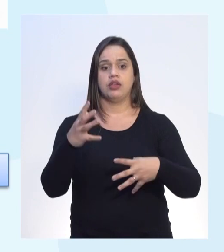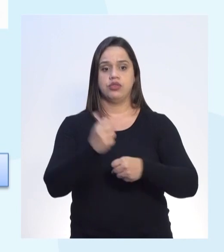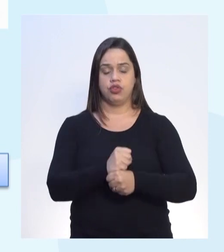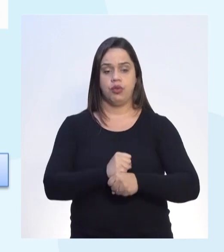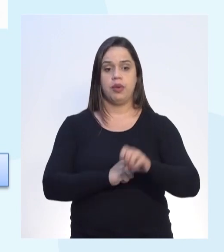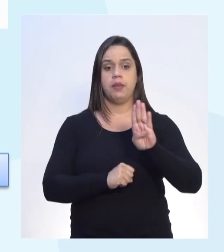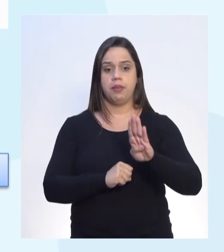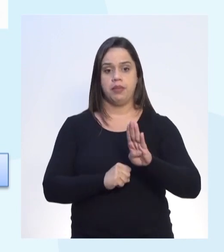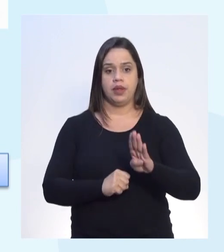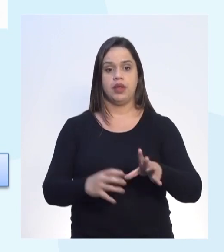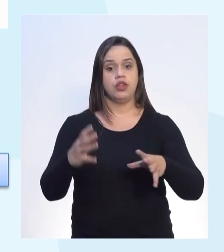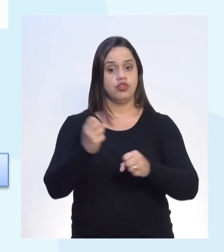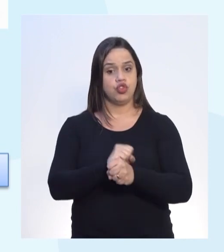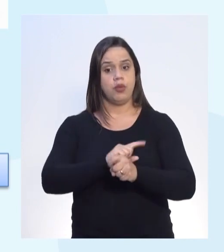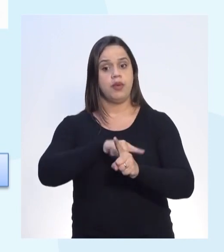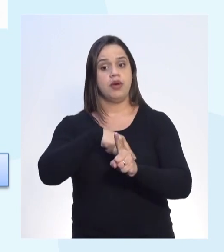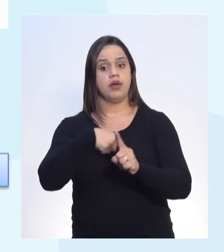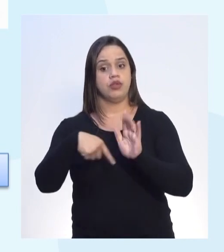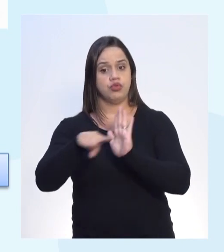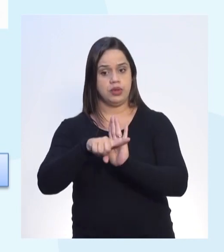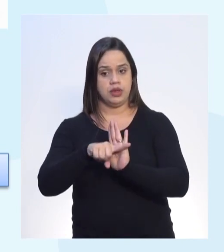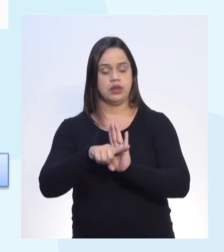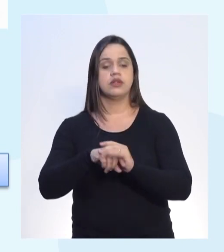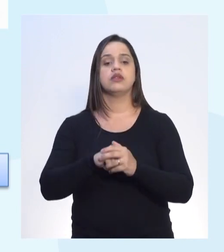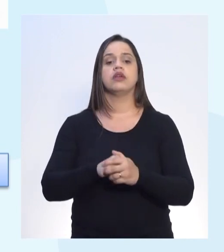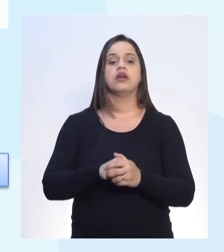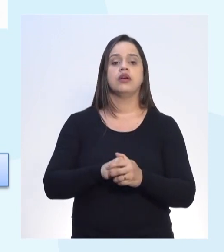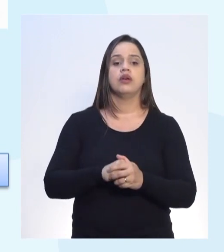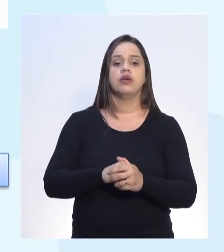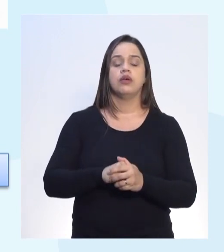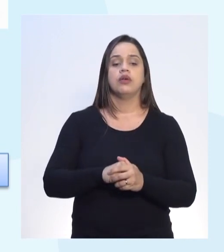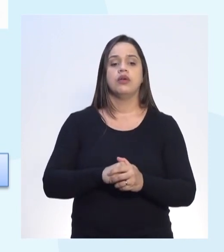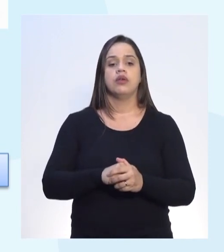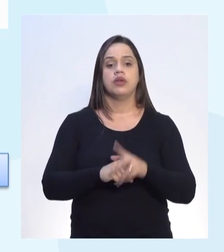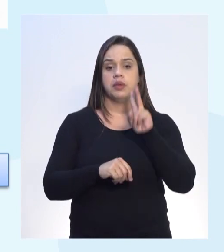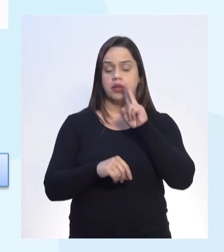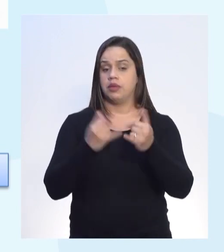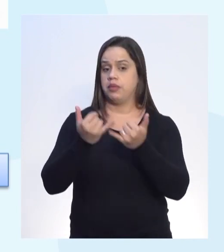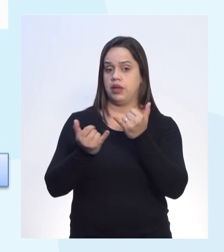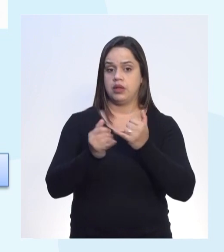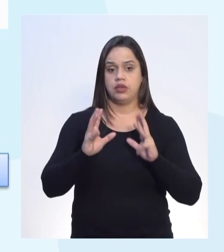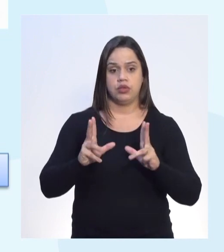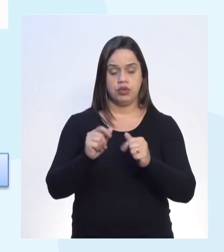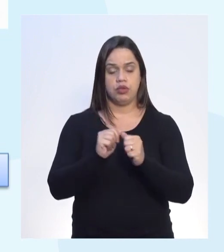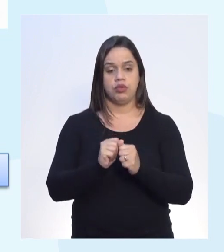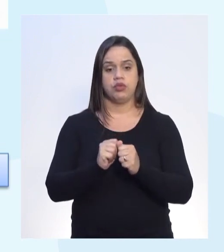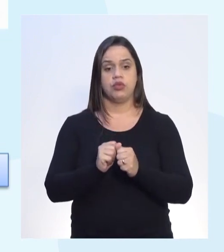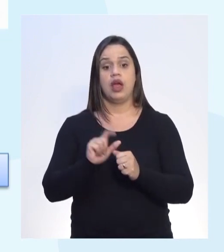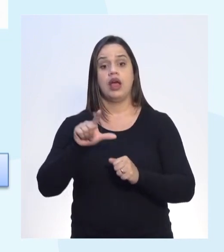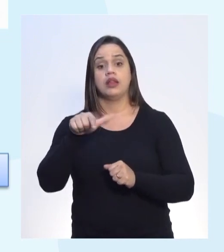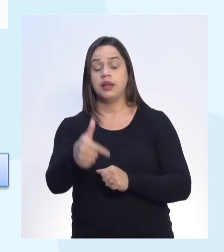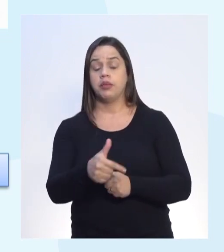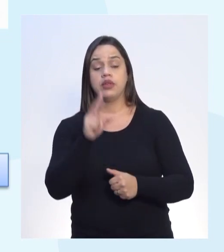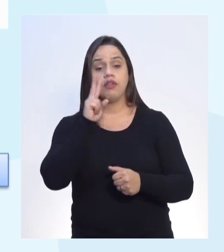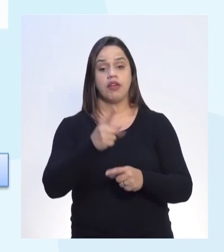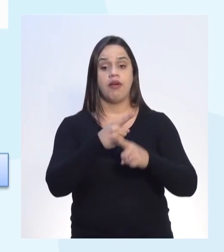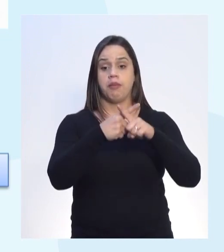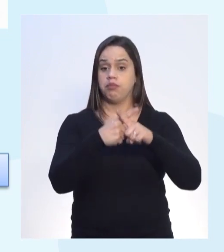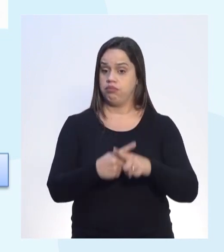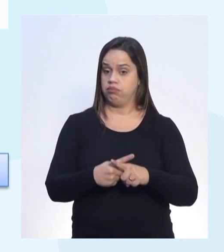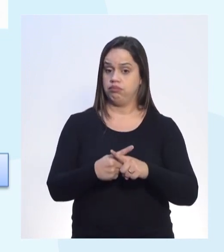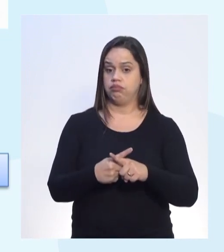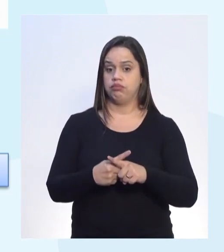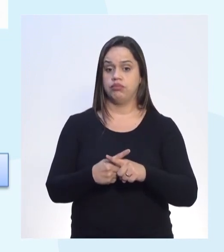B, temos uma soma e uma subtração também. Perceba que todos são semelhantes. E aí, veja, quando você vai multiplicar lá